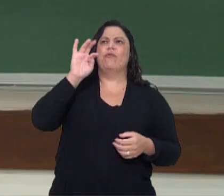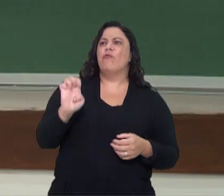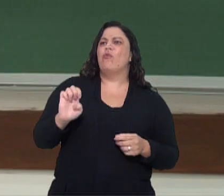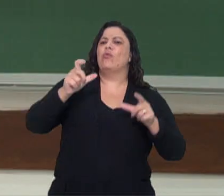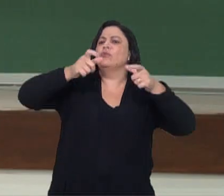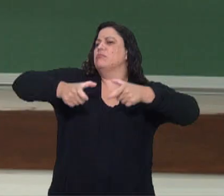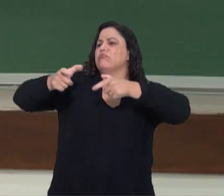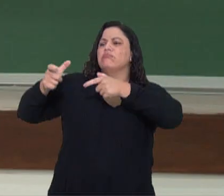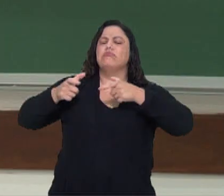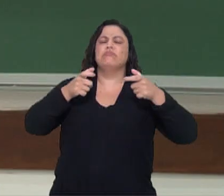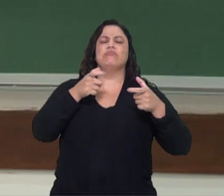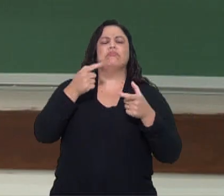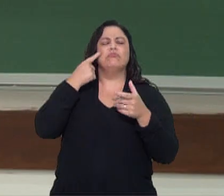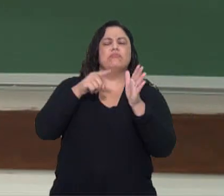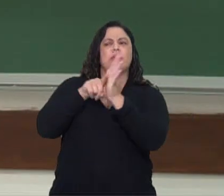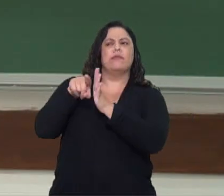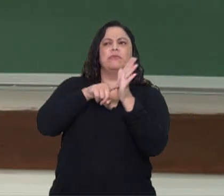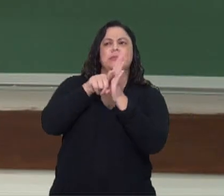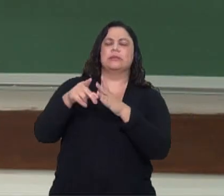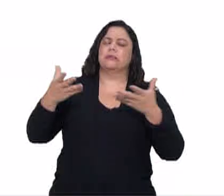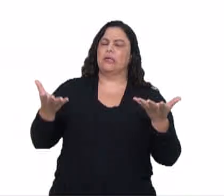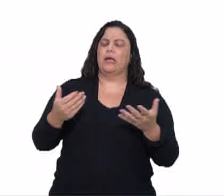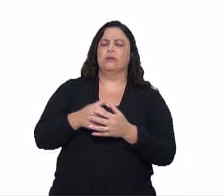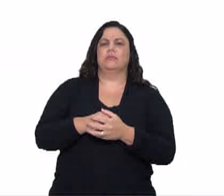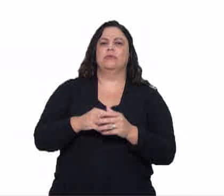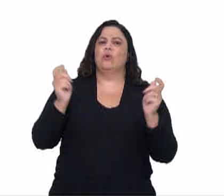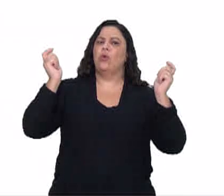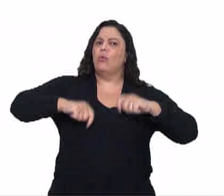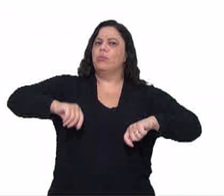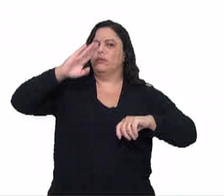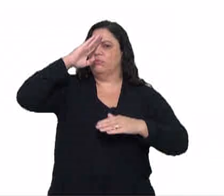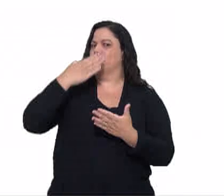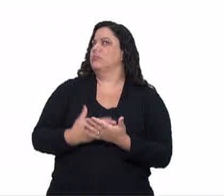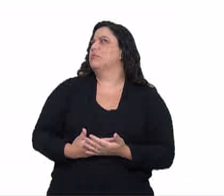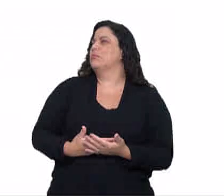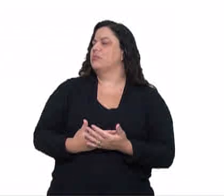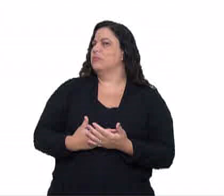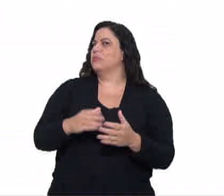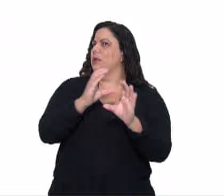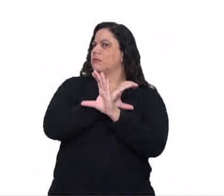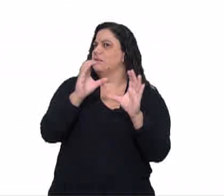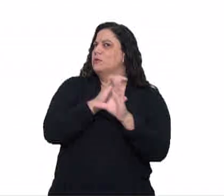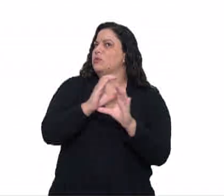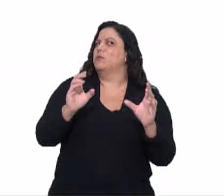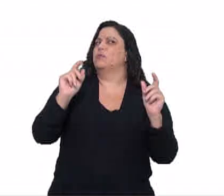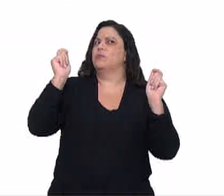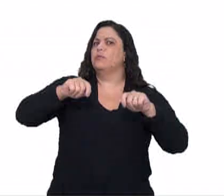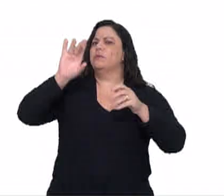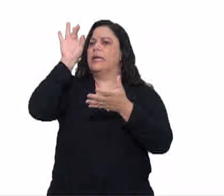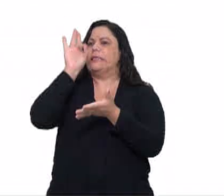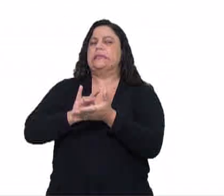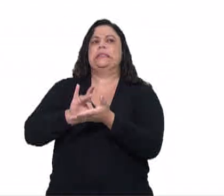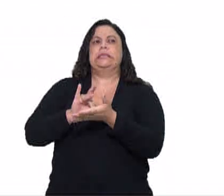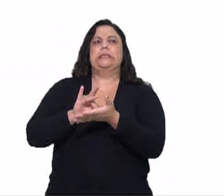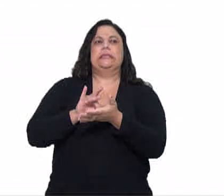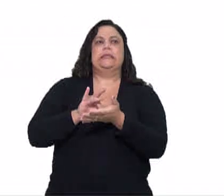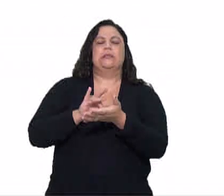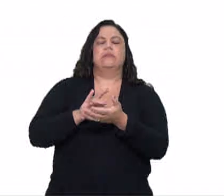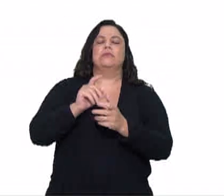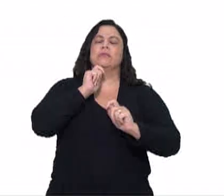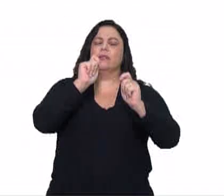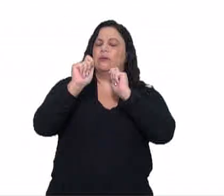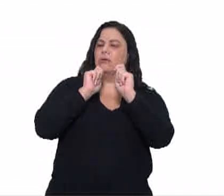fonte? Porque dá mais credibilidade ao que é noticiado, validando informações dadas pelo